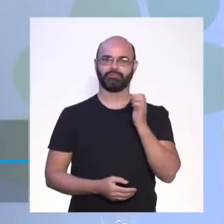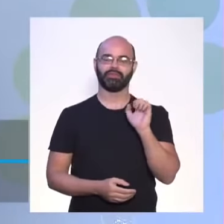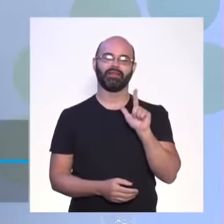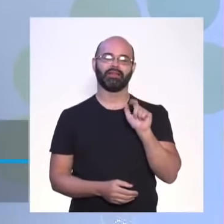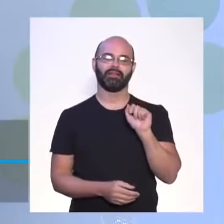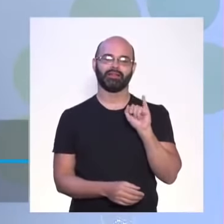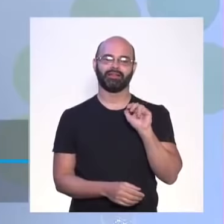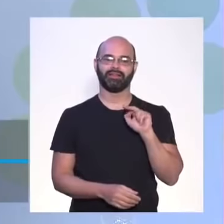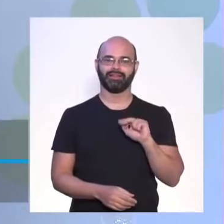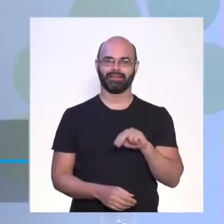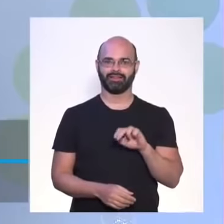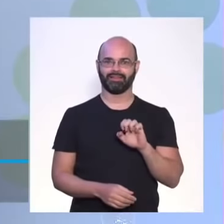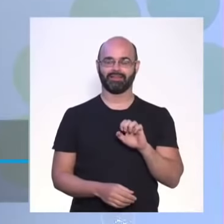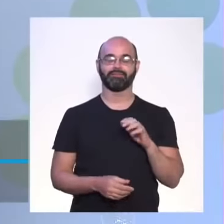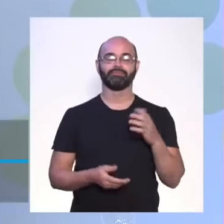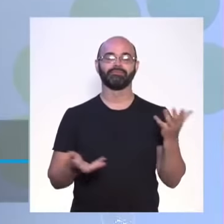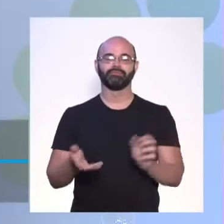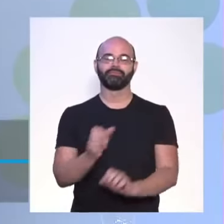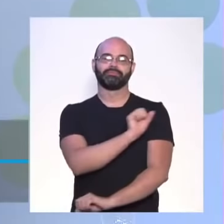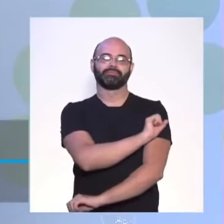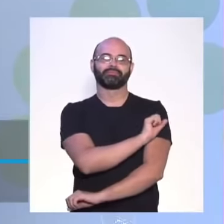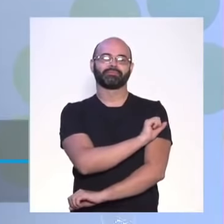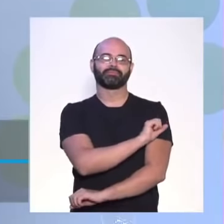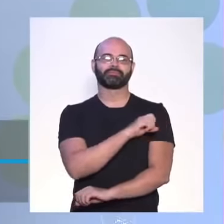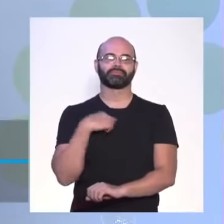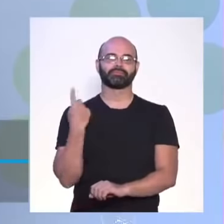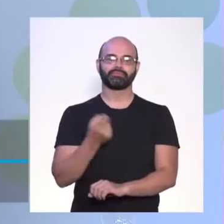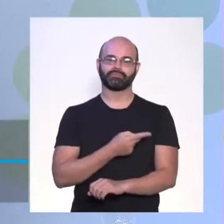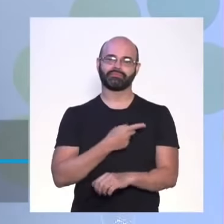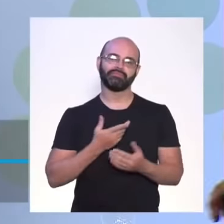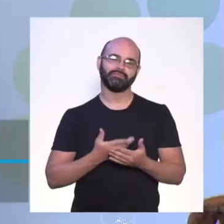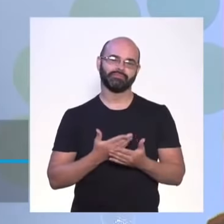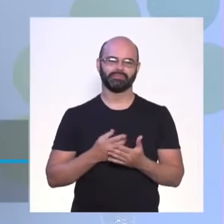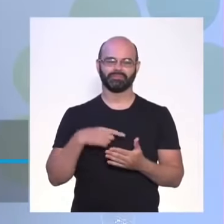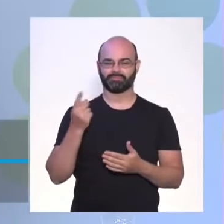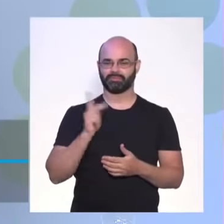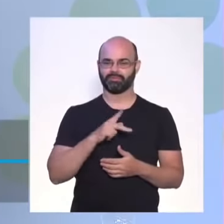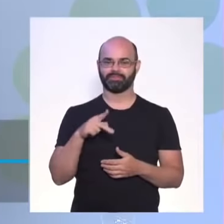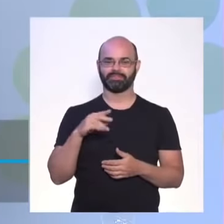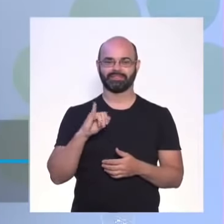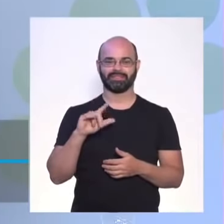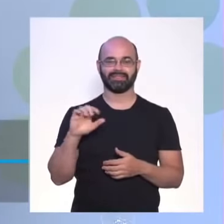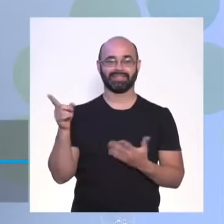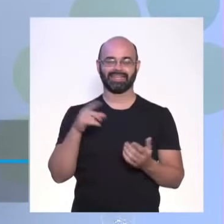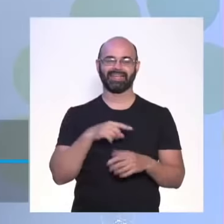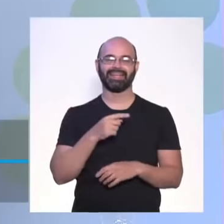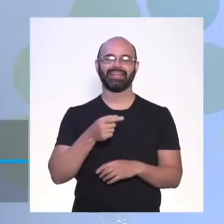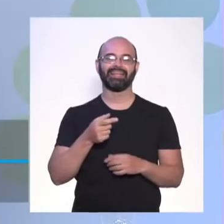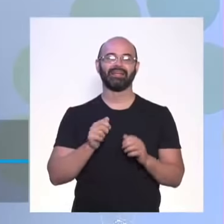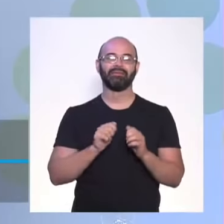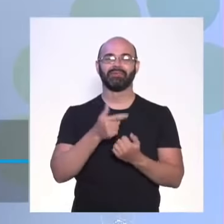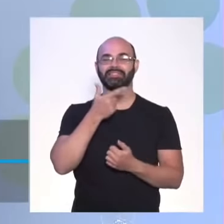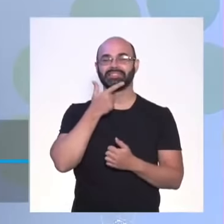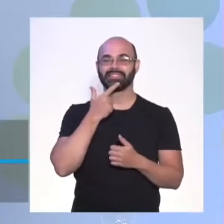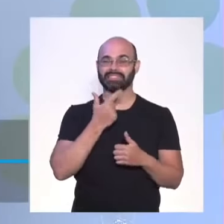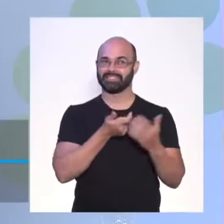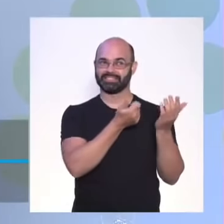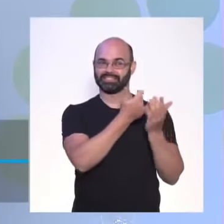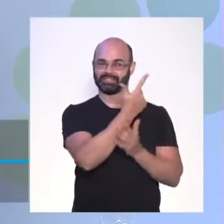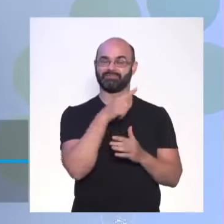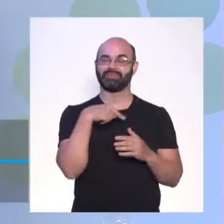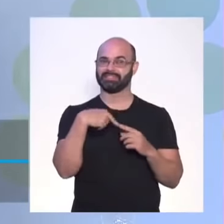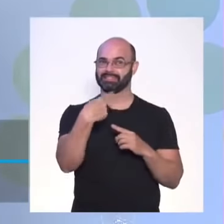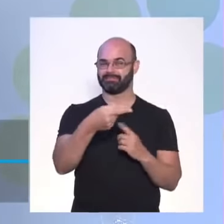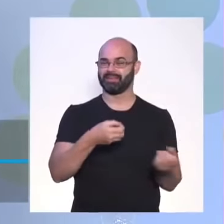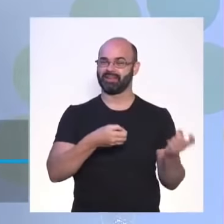hoje nós vamos trabalhar com vocês 8º ano logo mais professora Cilene está de volta ela foi buscar um pão de queijo lá em Minas para gente semana que vem ela